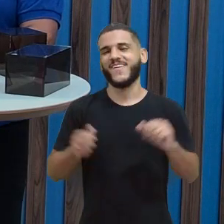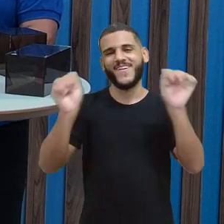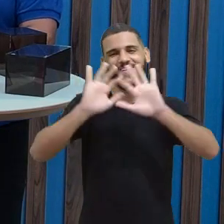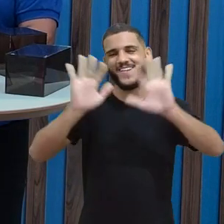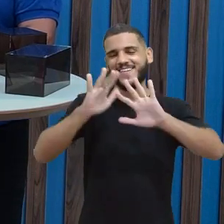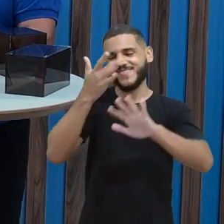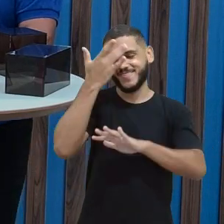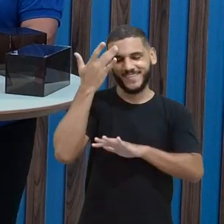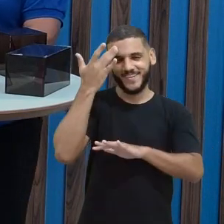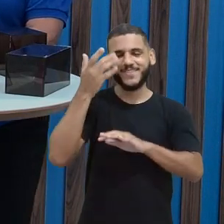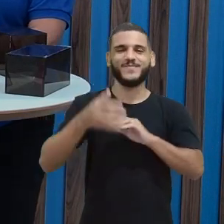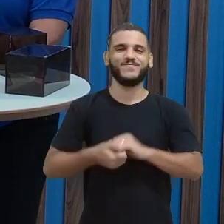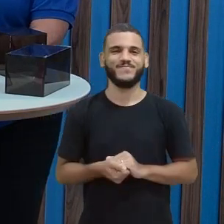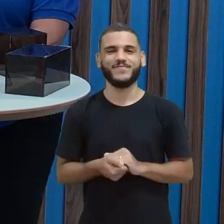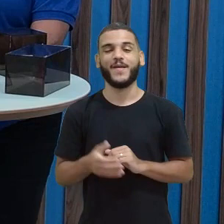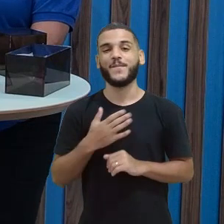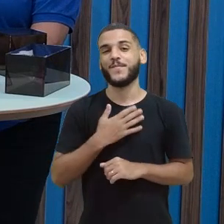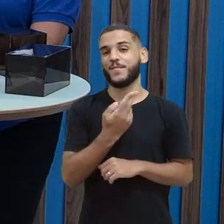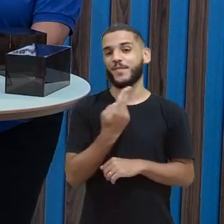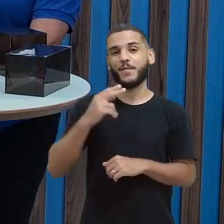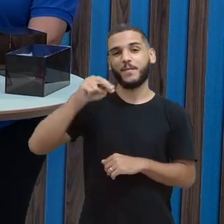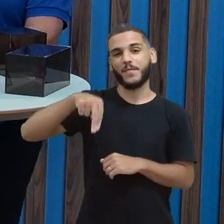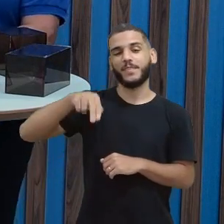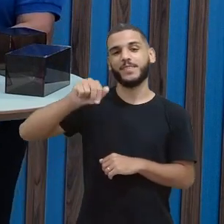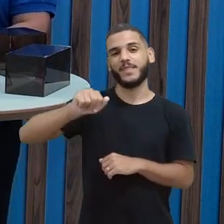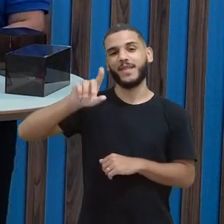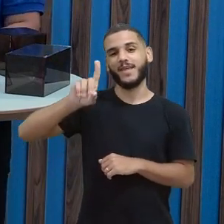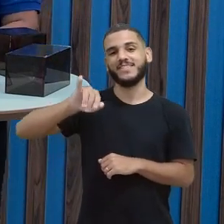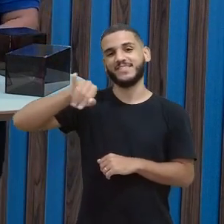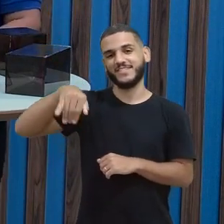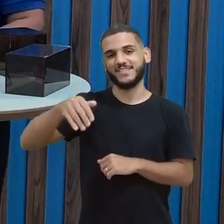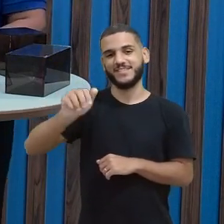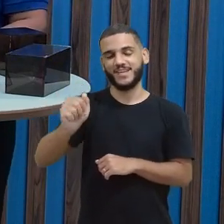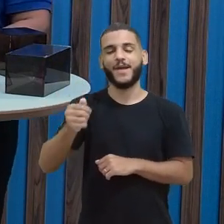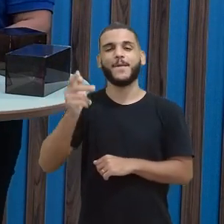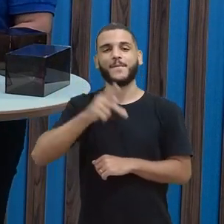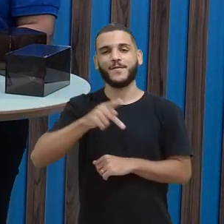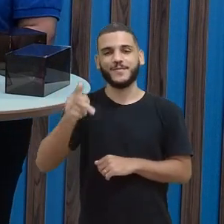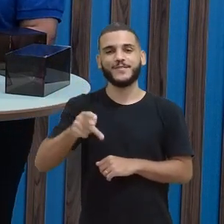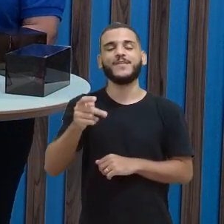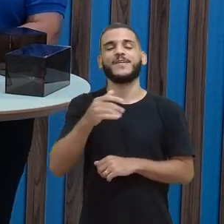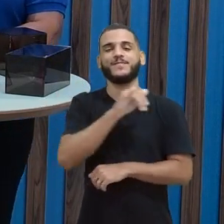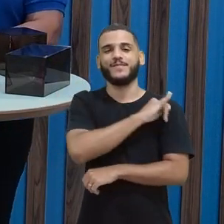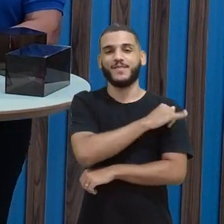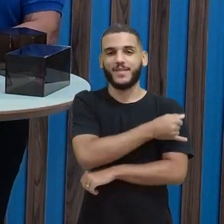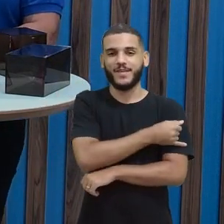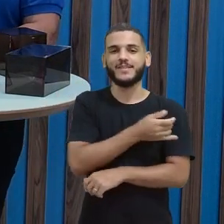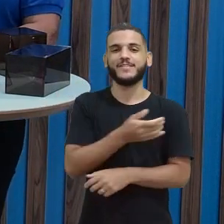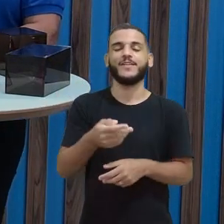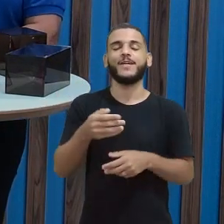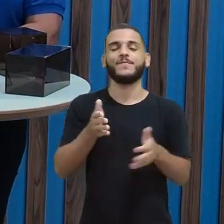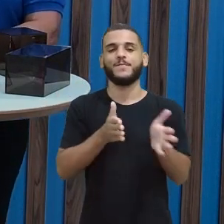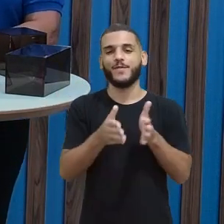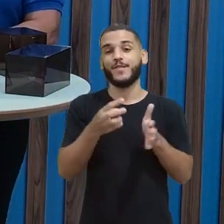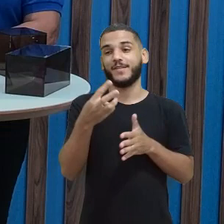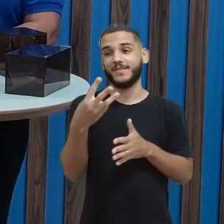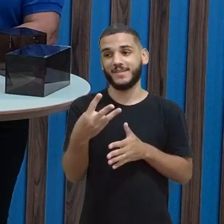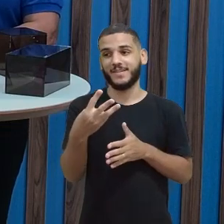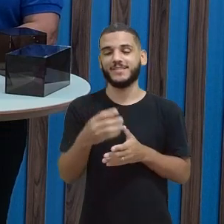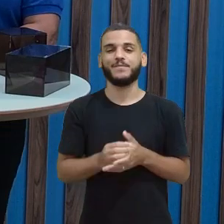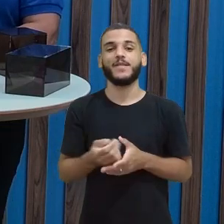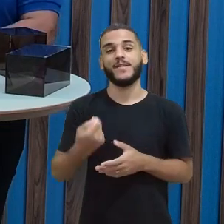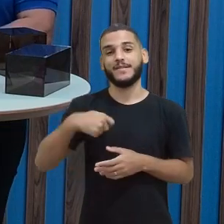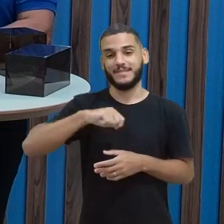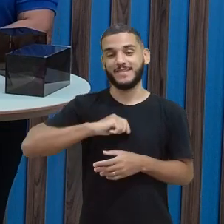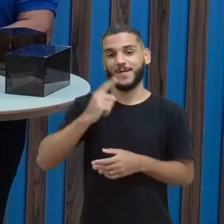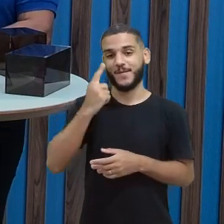Olá, gente. Eu me chamo Nádia, professora do EJA Módulo 3, né? E o meu sinal é